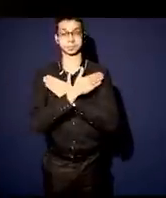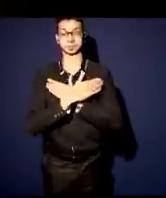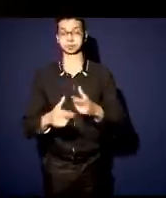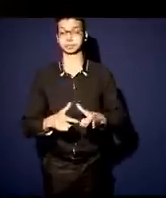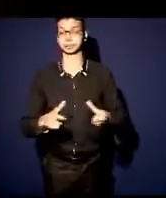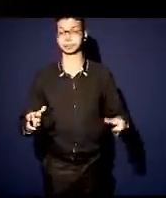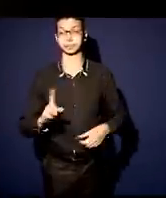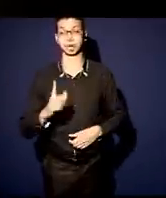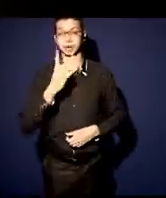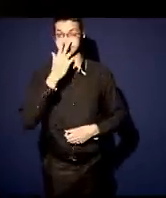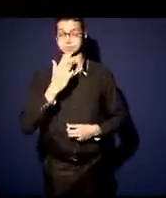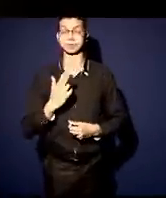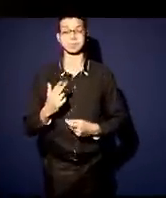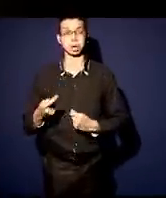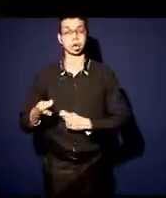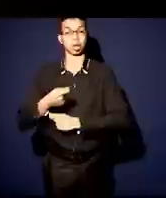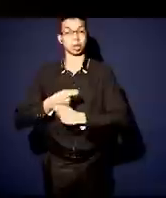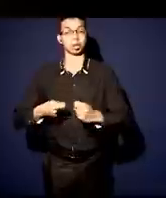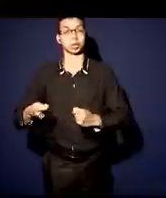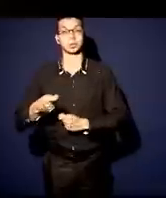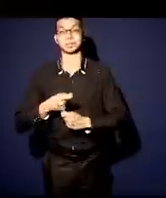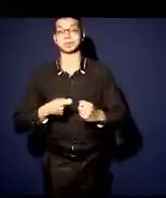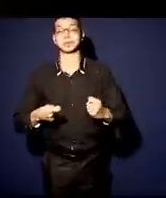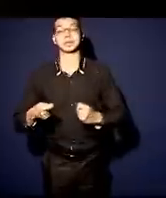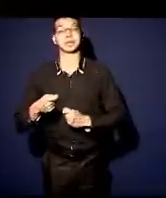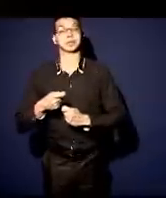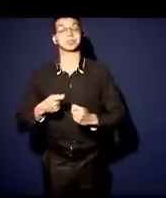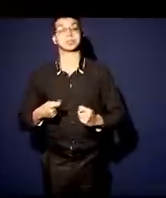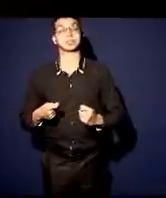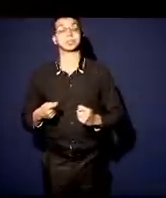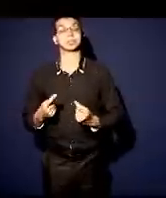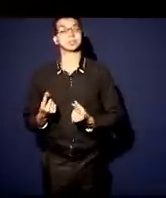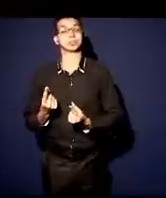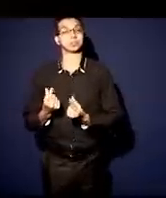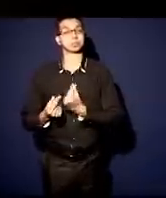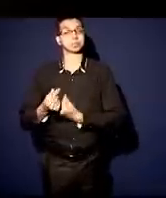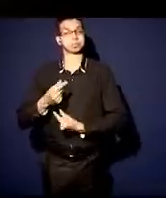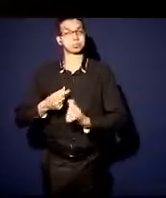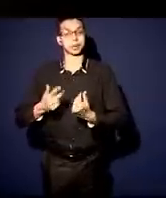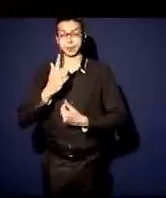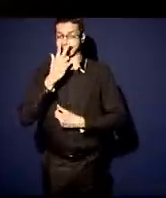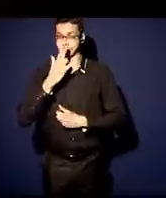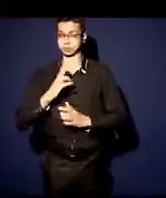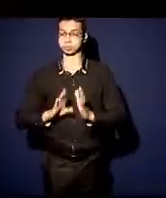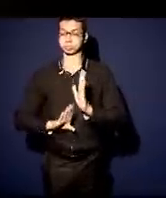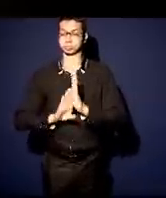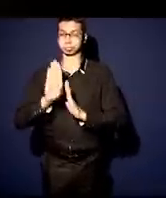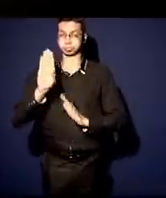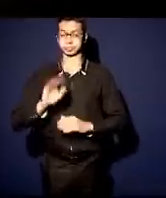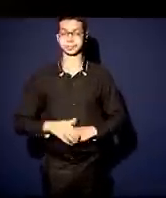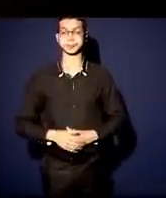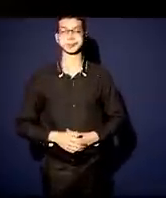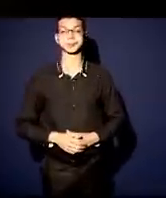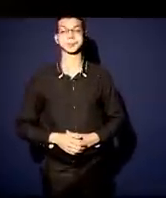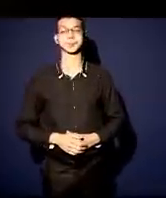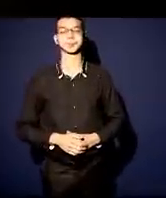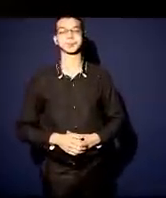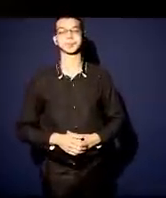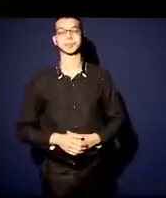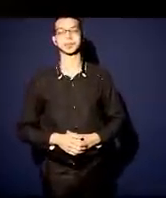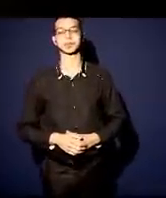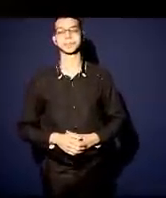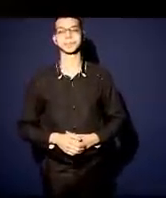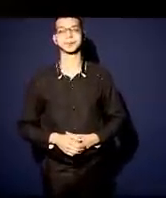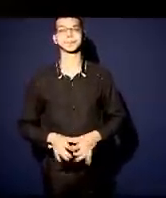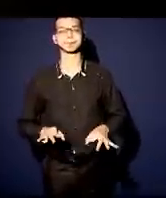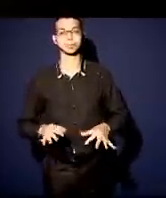vai voar. Eu acho que o short covering foi muito importante nesse processo da Bolsa ter subido, tanto é que você